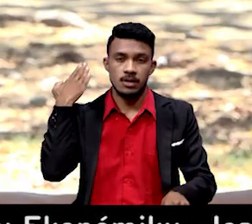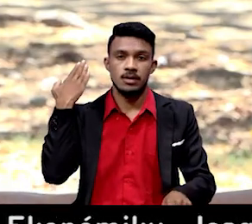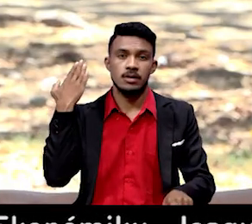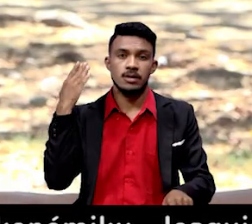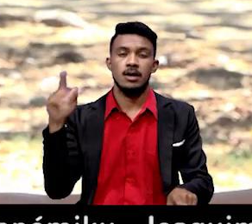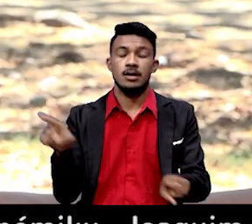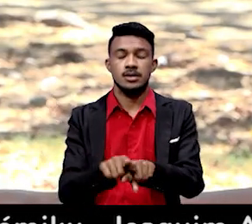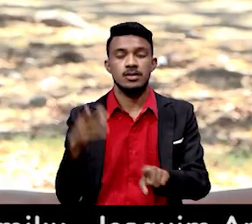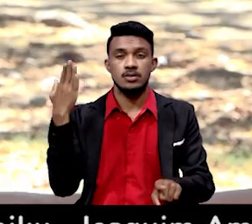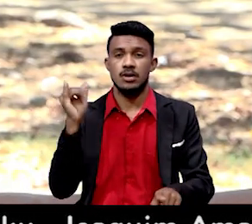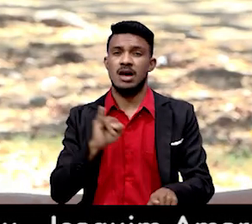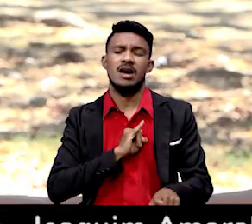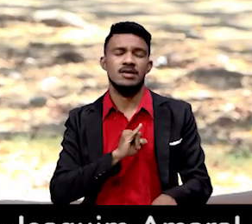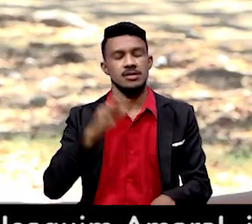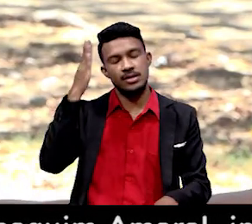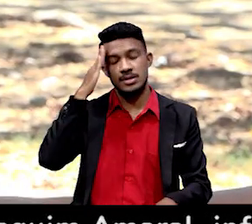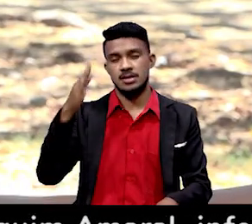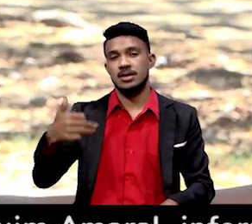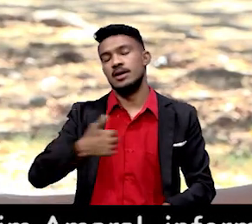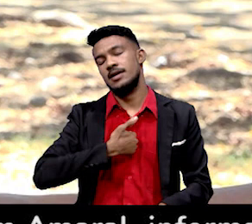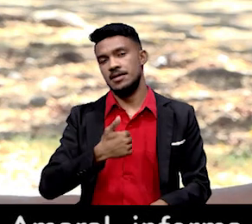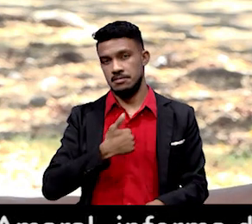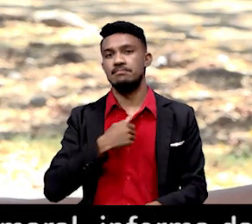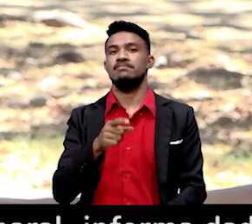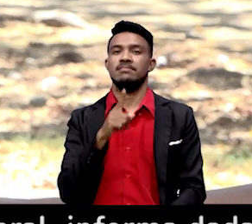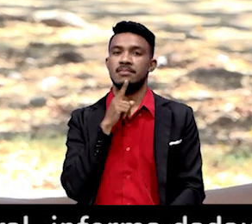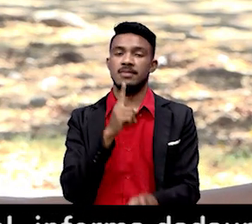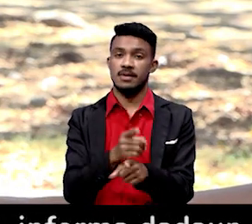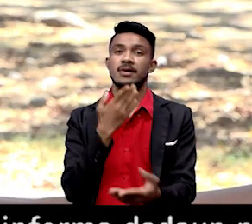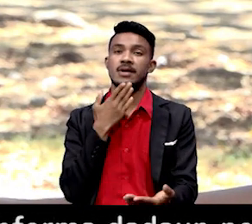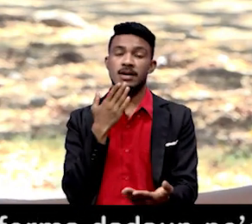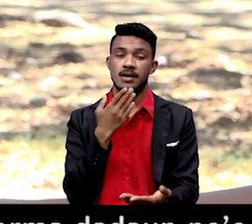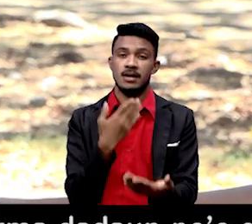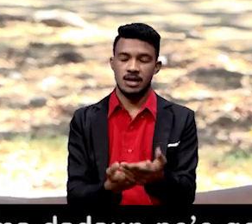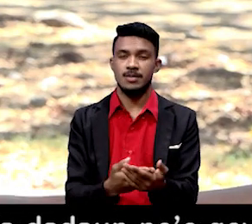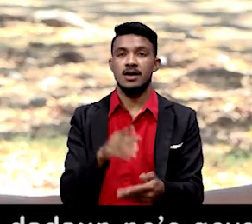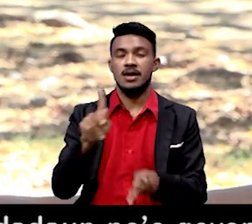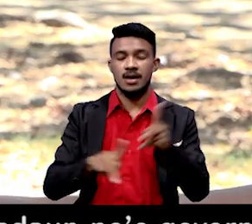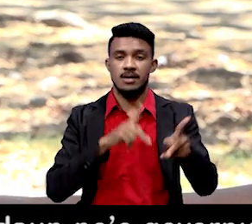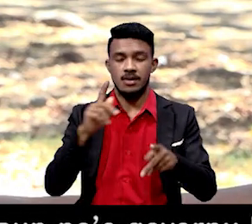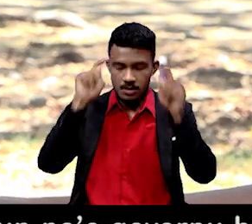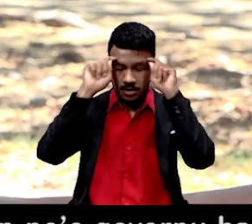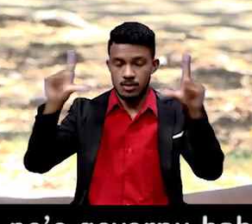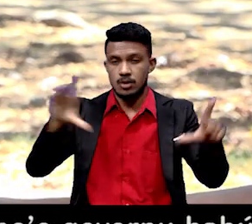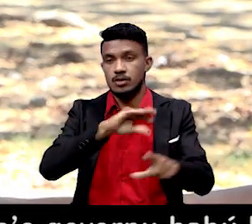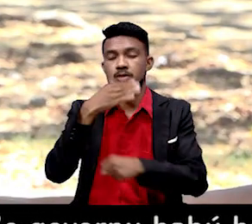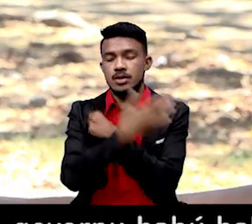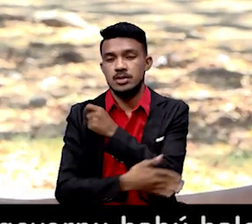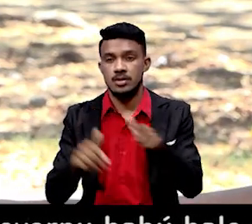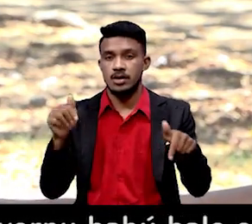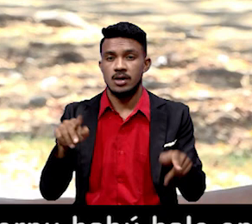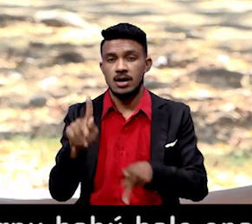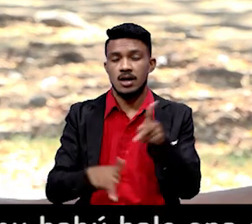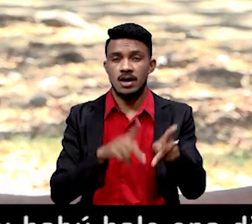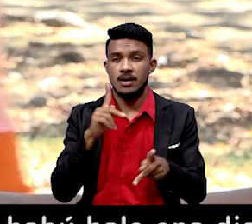normalidade. Eu senti na diactivis para Povo Timor, não internação da nei. Tamba Povo Timor durante nei